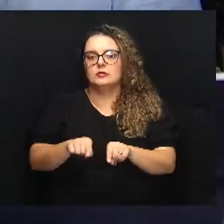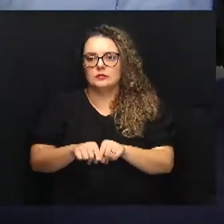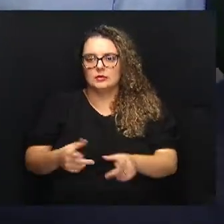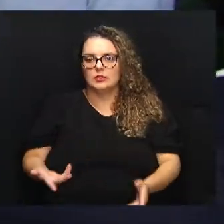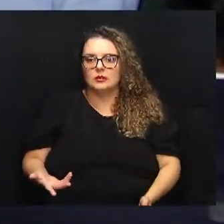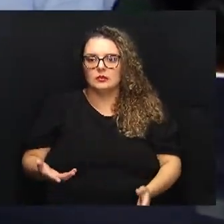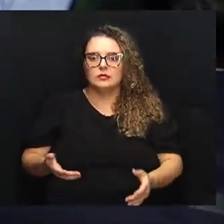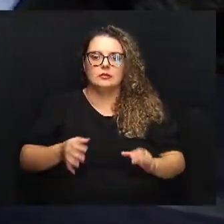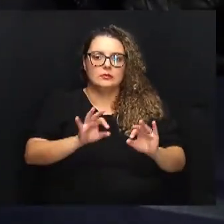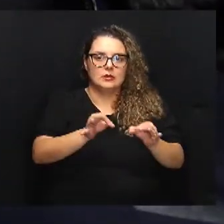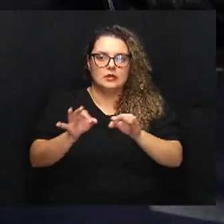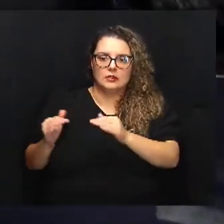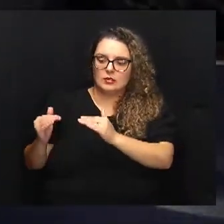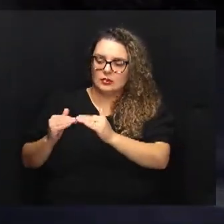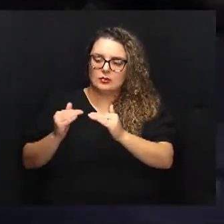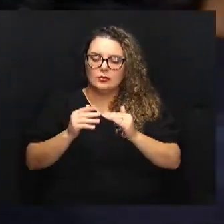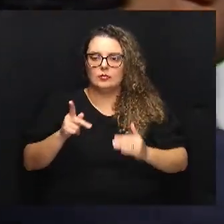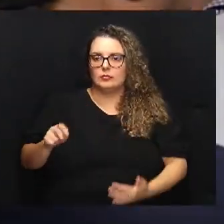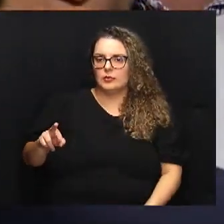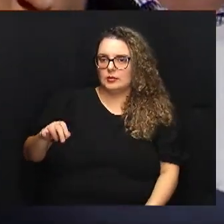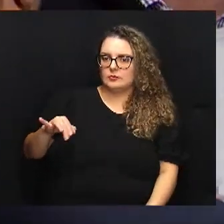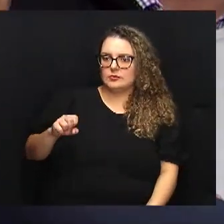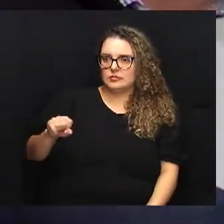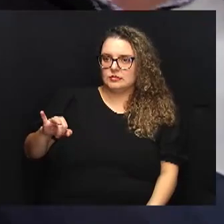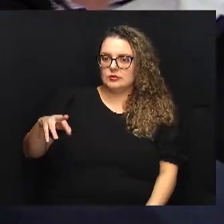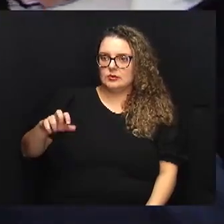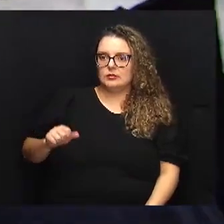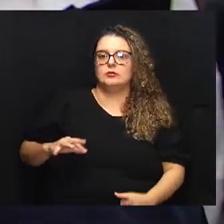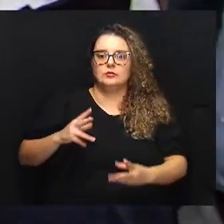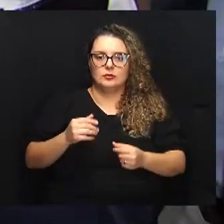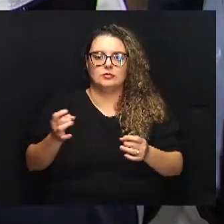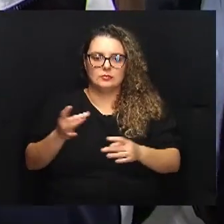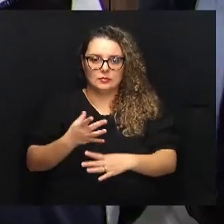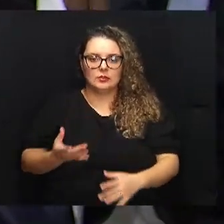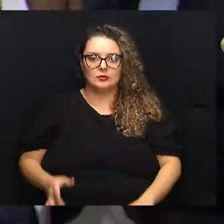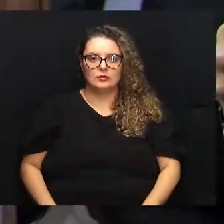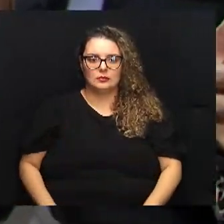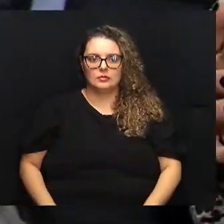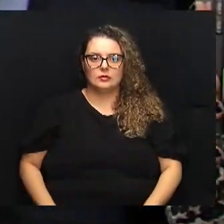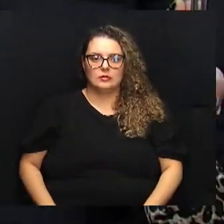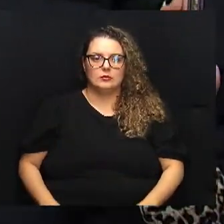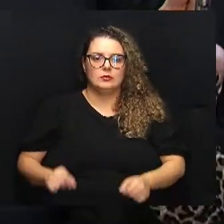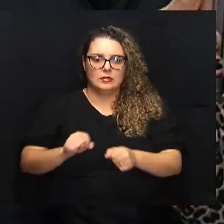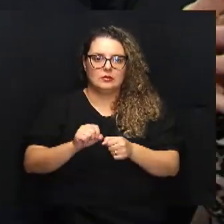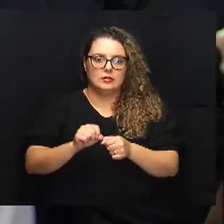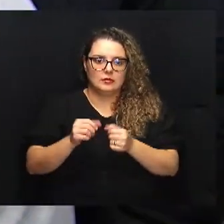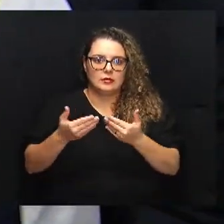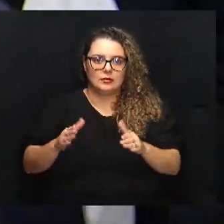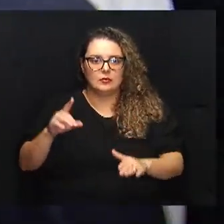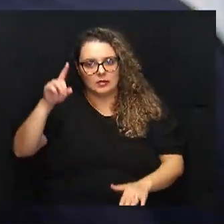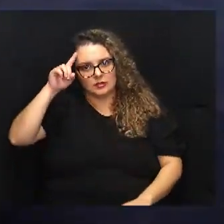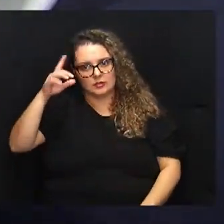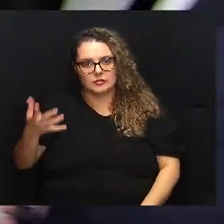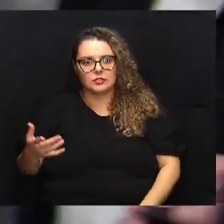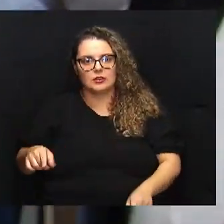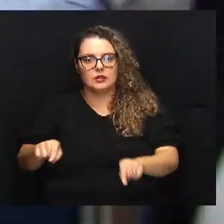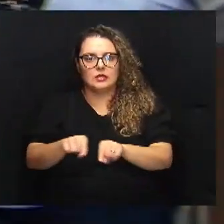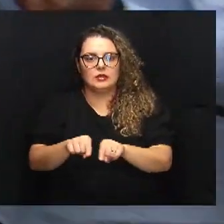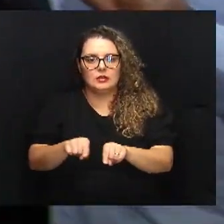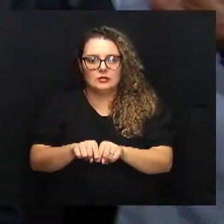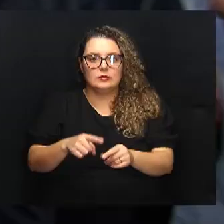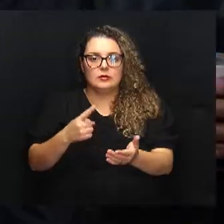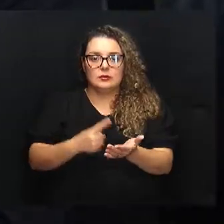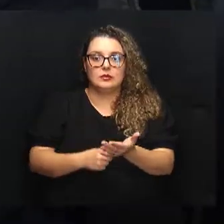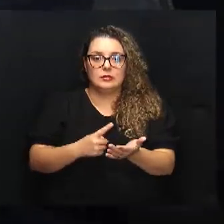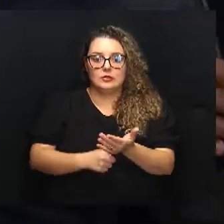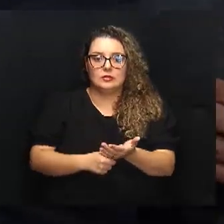com os permissionários quando terminar, quando todos estiverem prontos para fazer, para estarem abertos no dia, e também com a agenda do Ministério